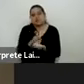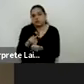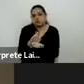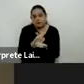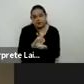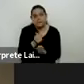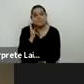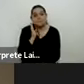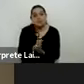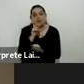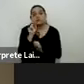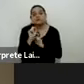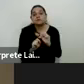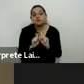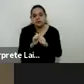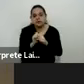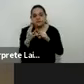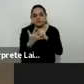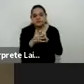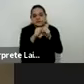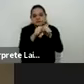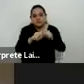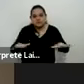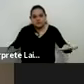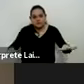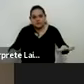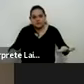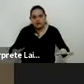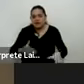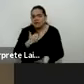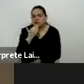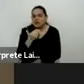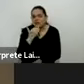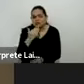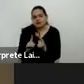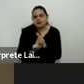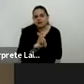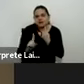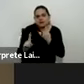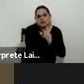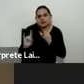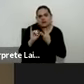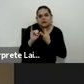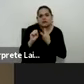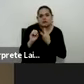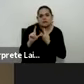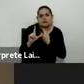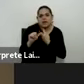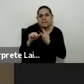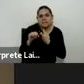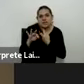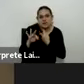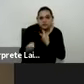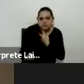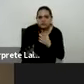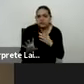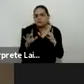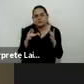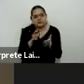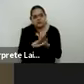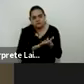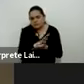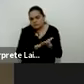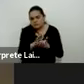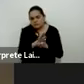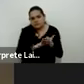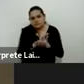pandemia, não tem nada a ver com isolamento, Sim. Não tem nada a ver com a falsa contradição entre